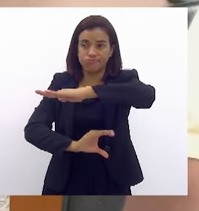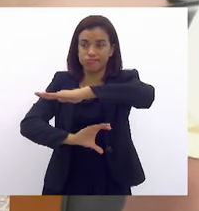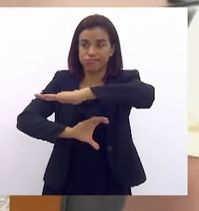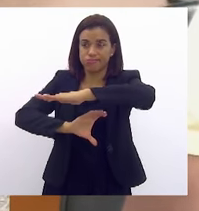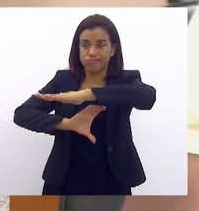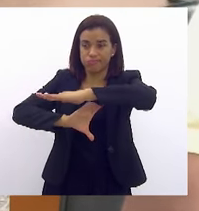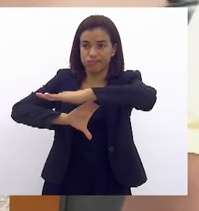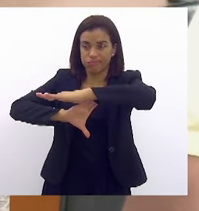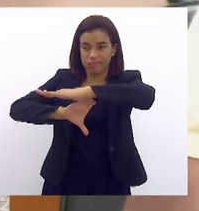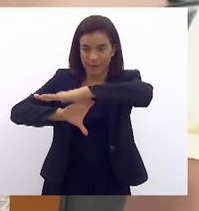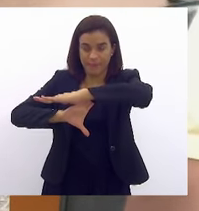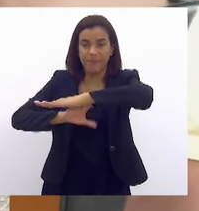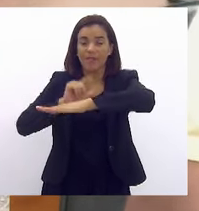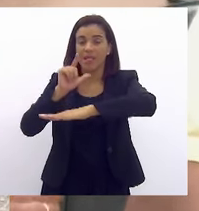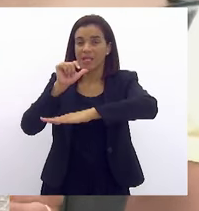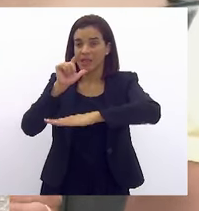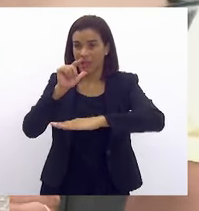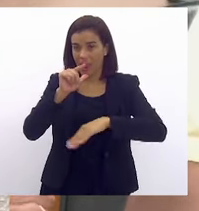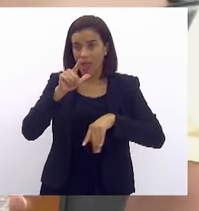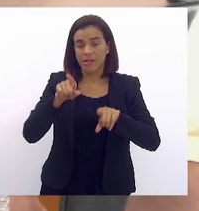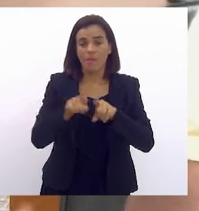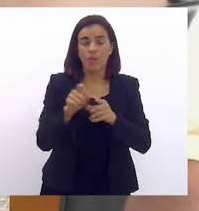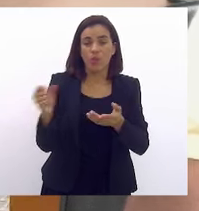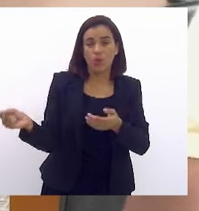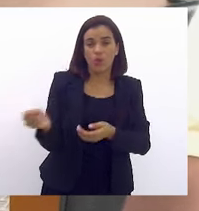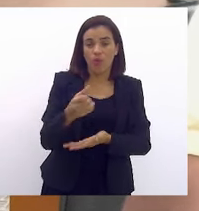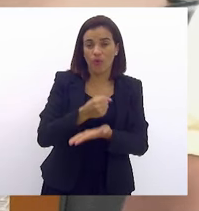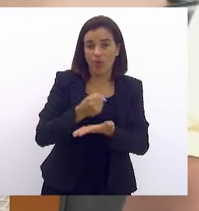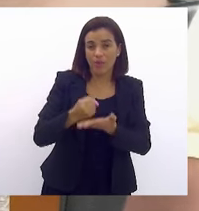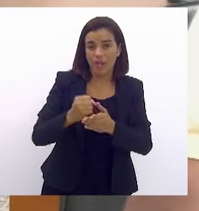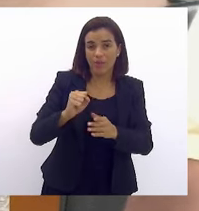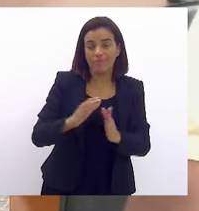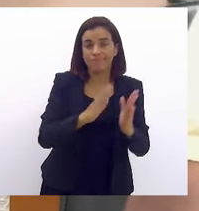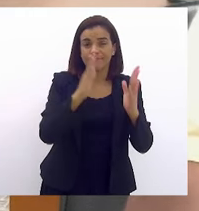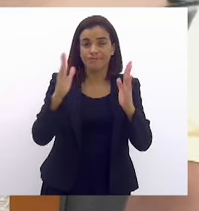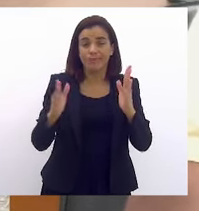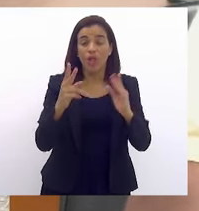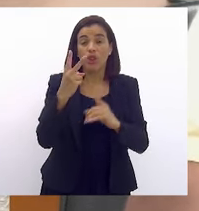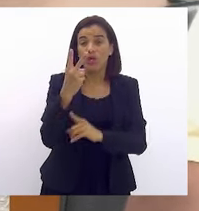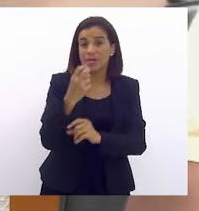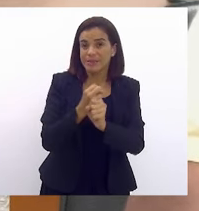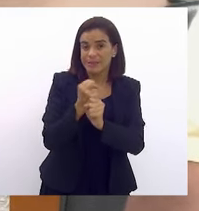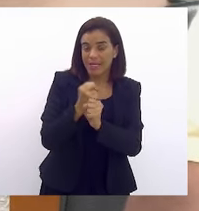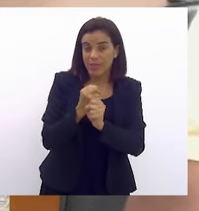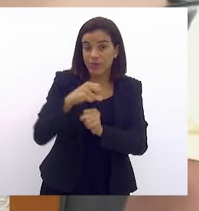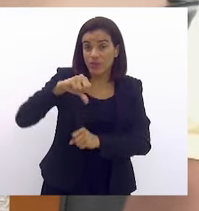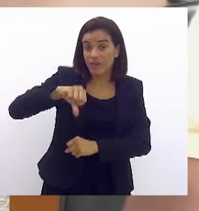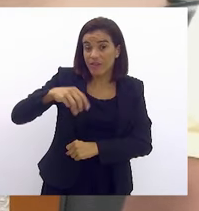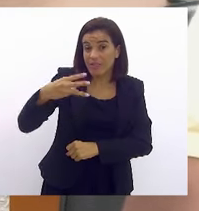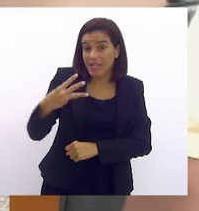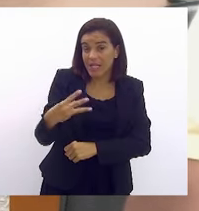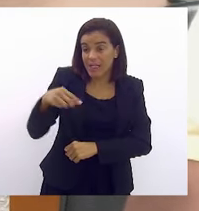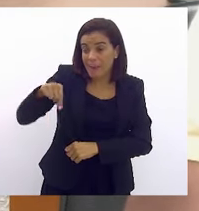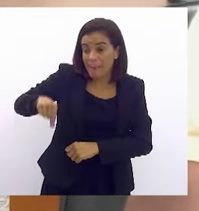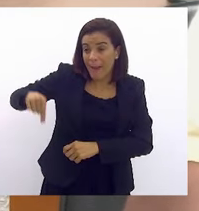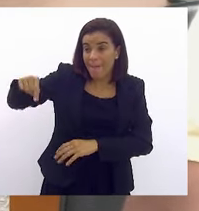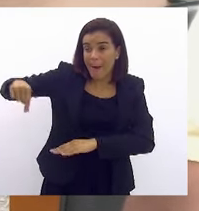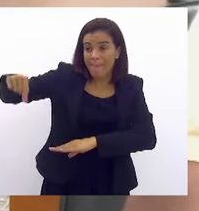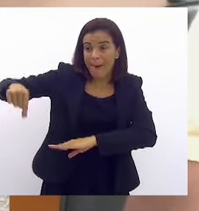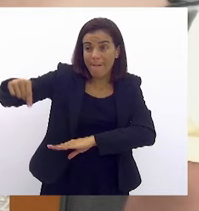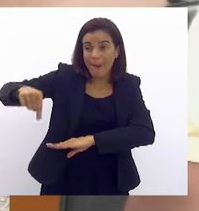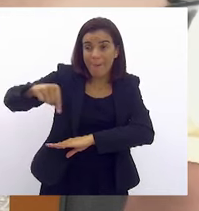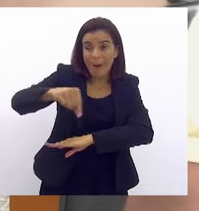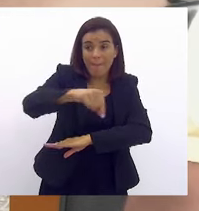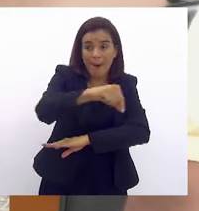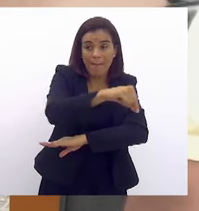realiza sistematicamente, agora com um novo contrato por 2 anos, em 93 pontos mensais de monitoramento, para a gente ter análise